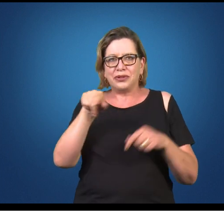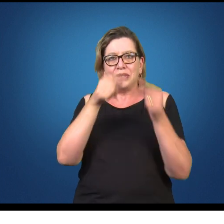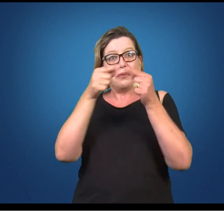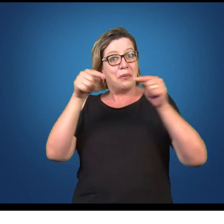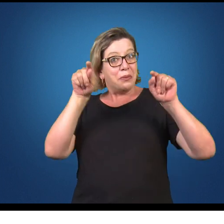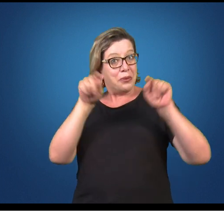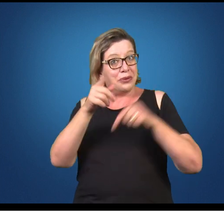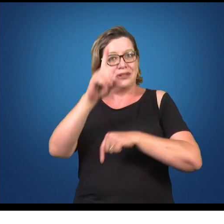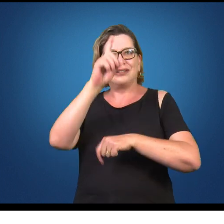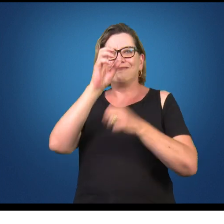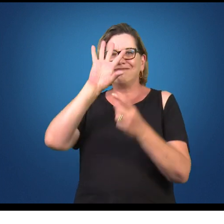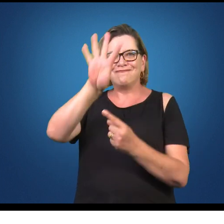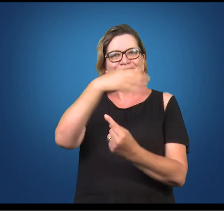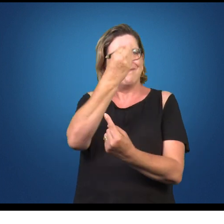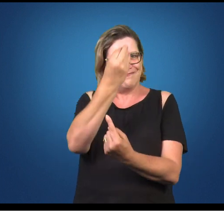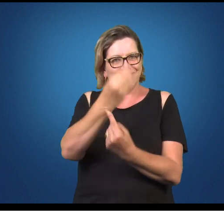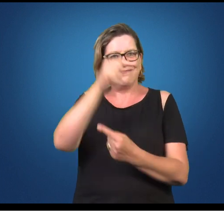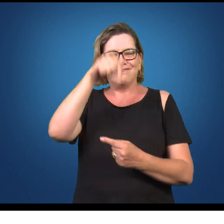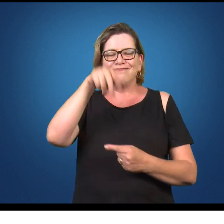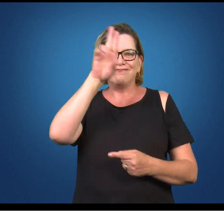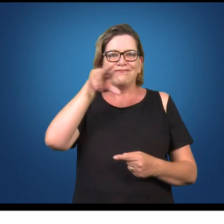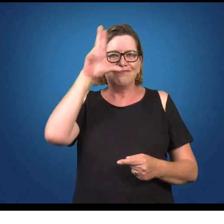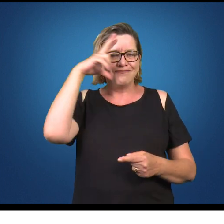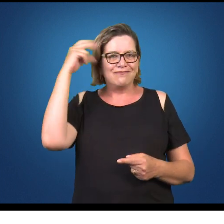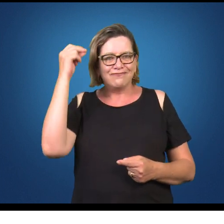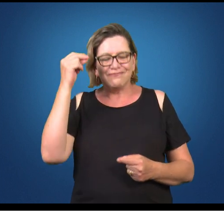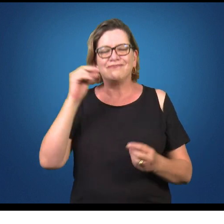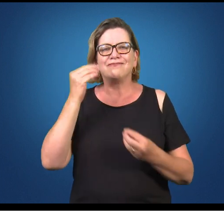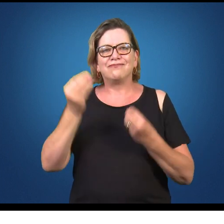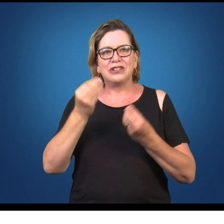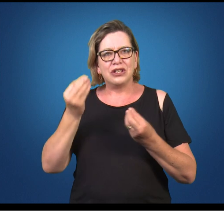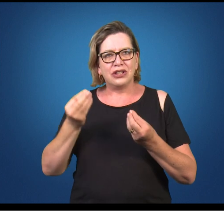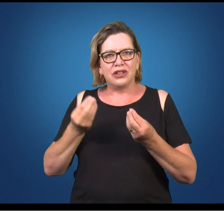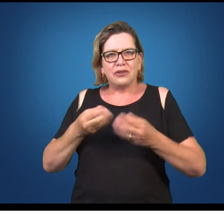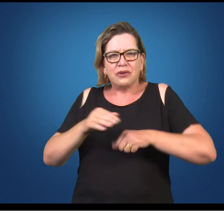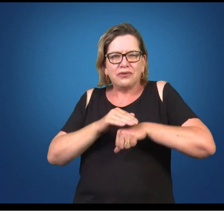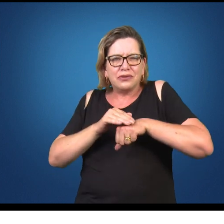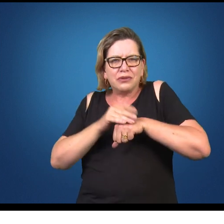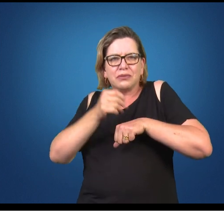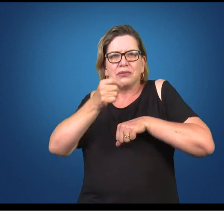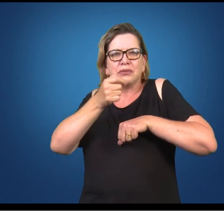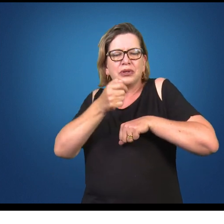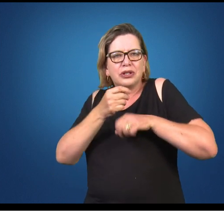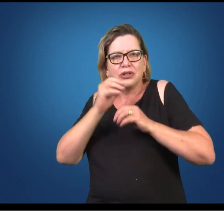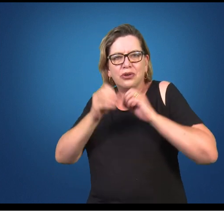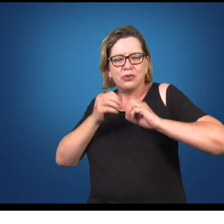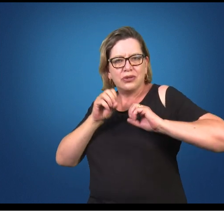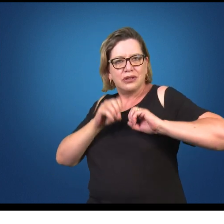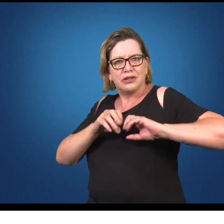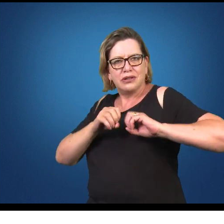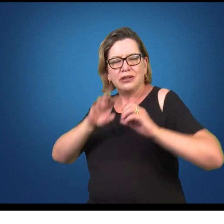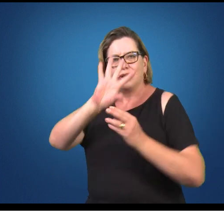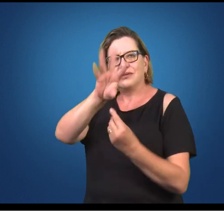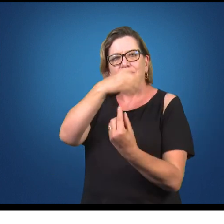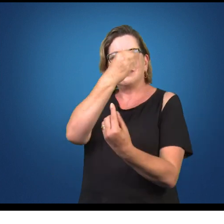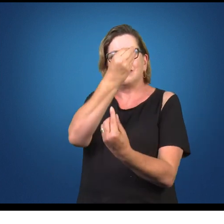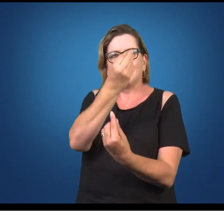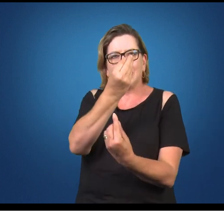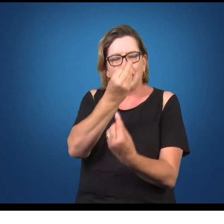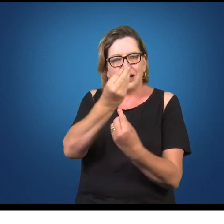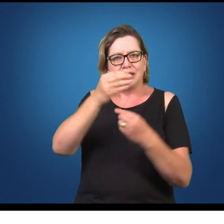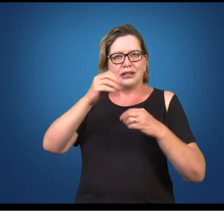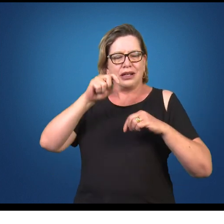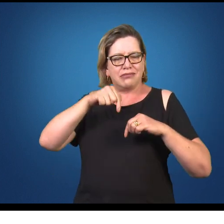música do Departamento de Arte aqui da Unicentro. E nós vamos conversar um pouquinho sobre o ensino de arte na